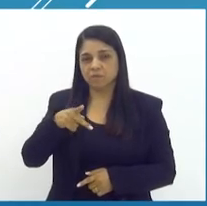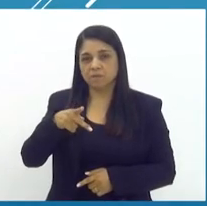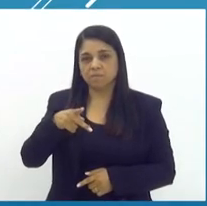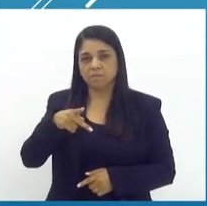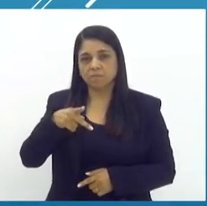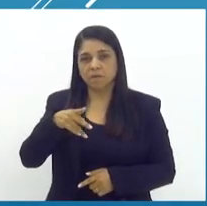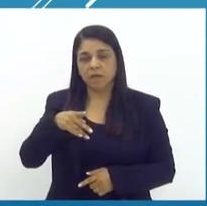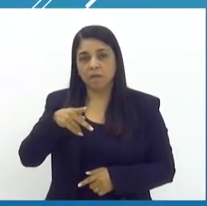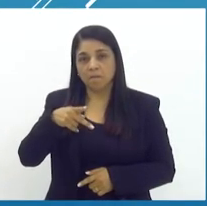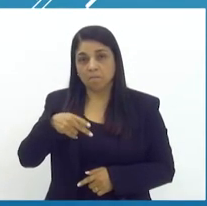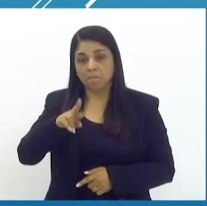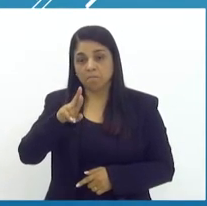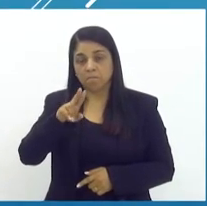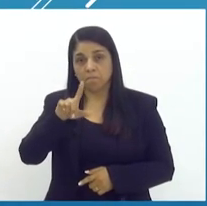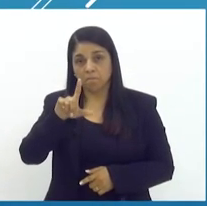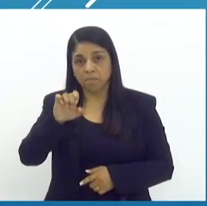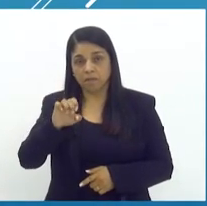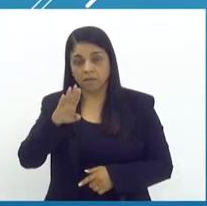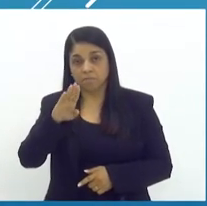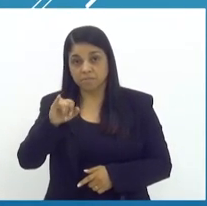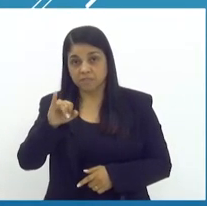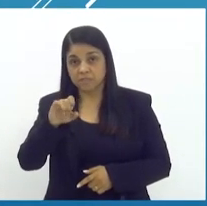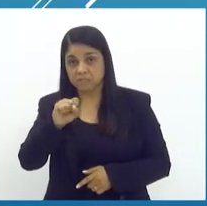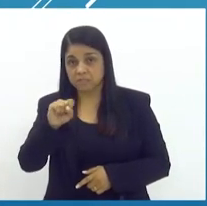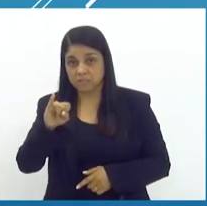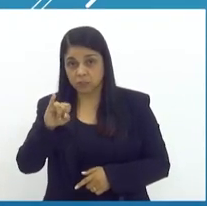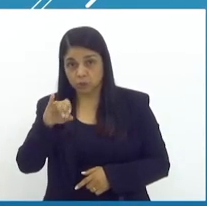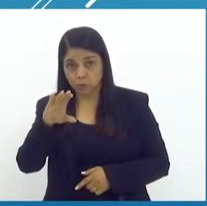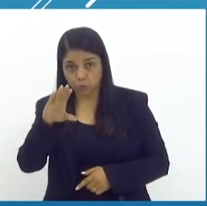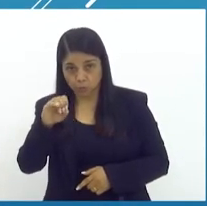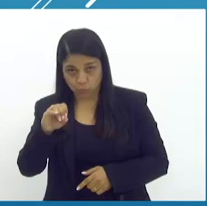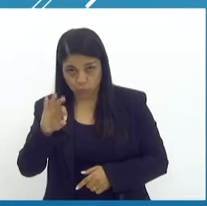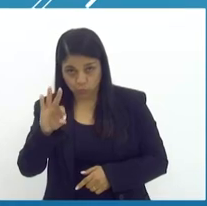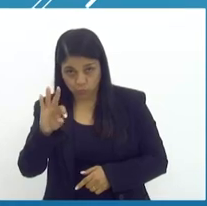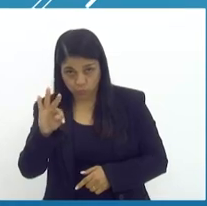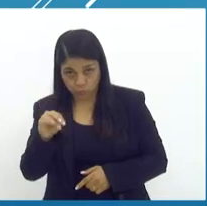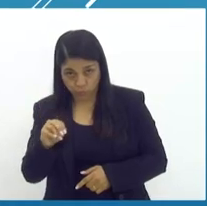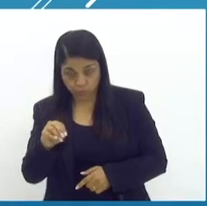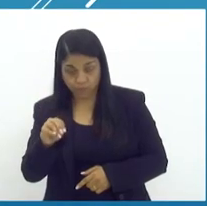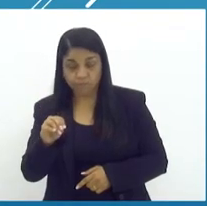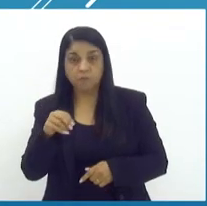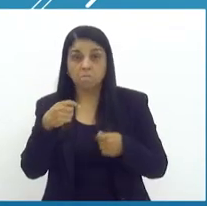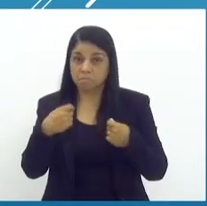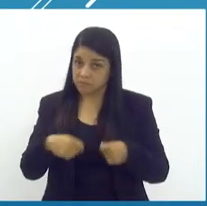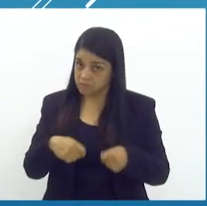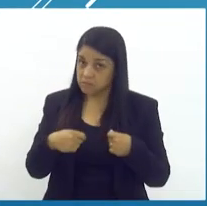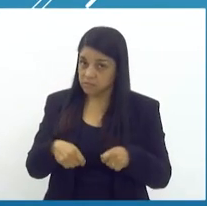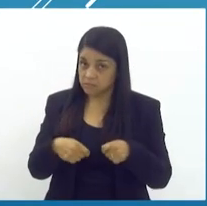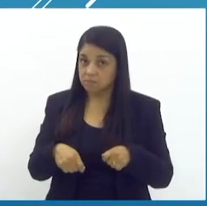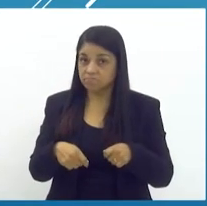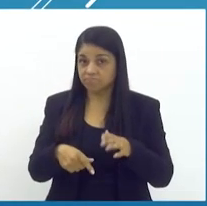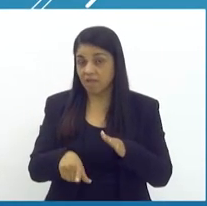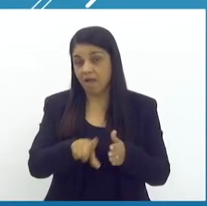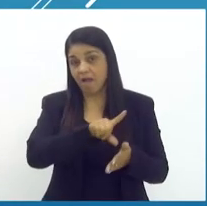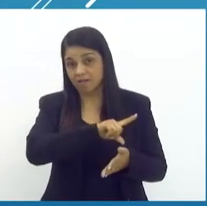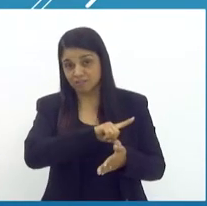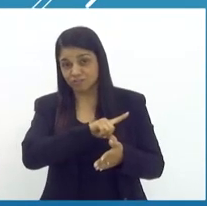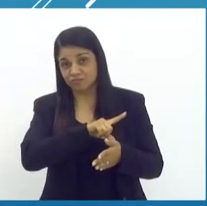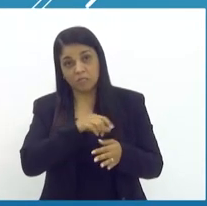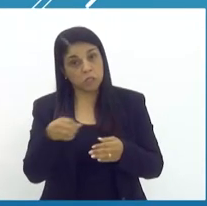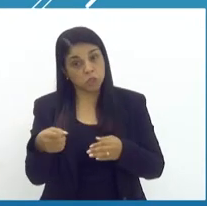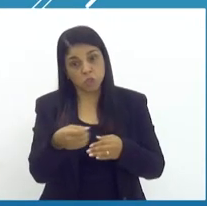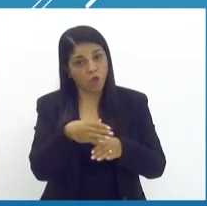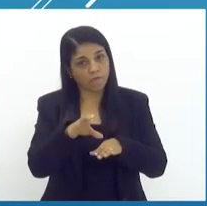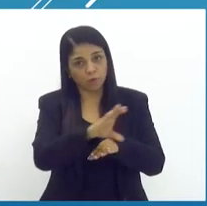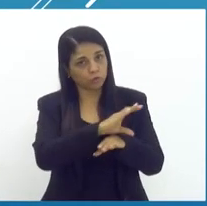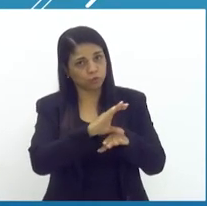de pacto Federativa ainda e muito menos da de uma nova constituinte para